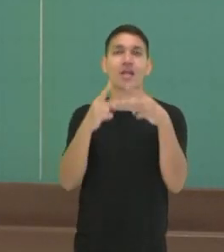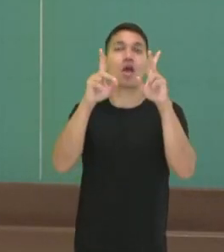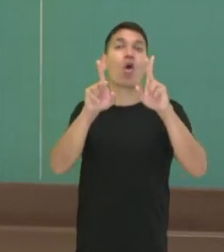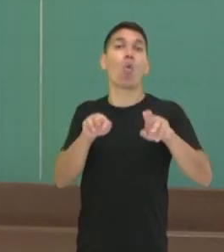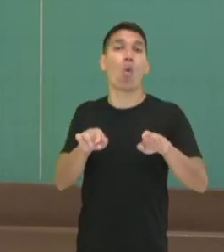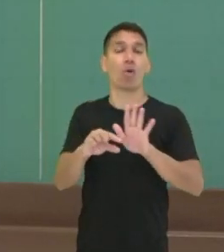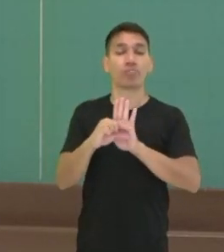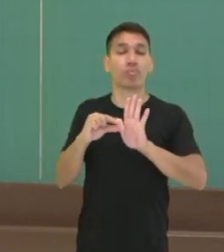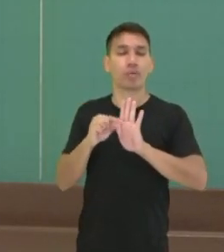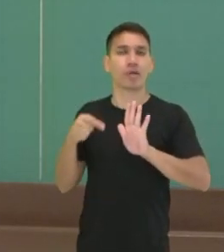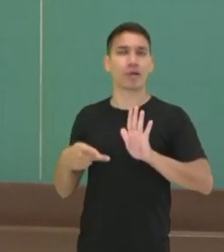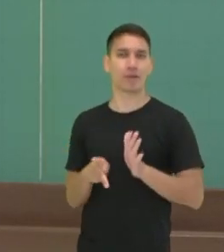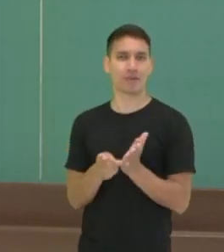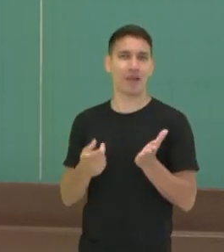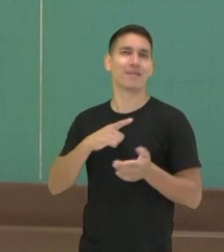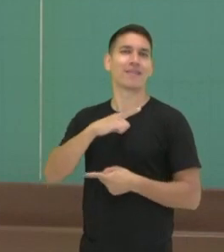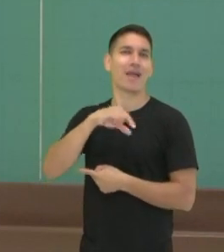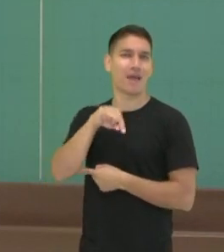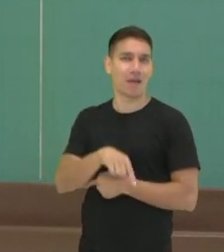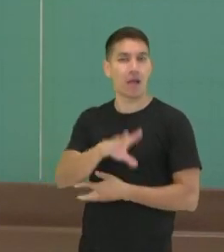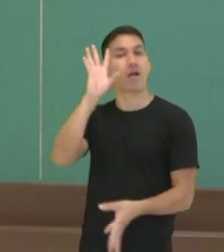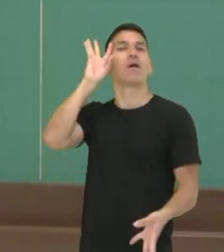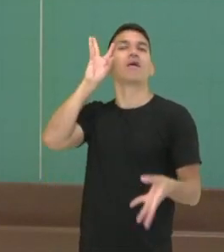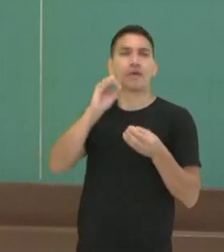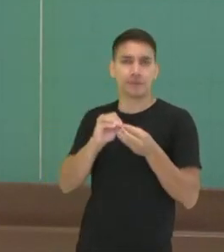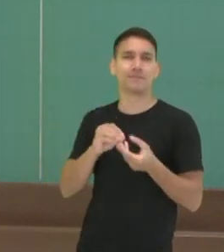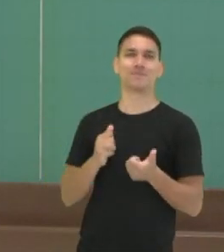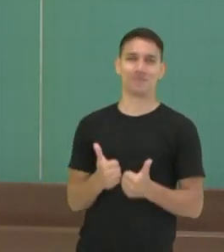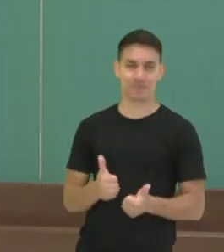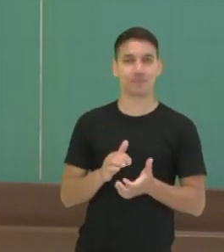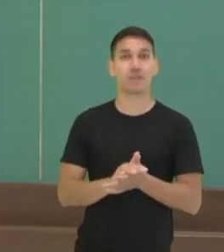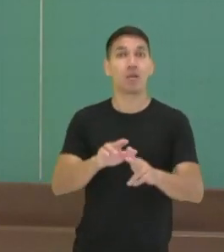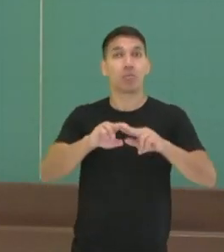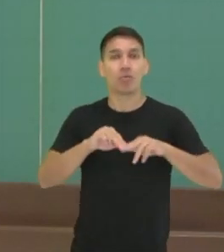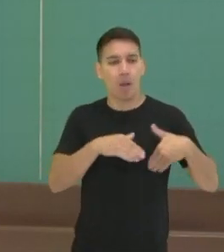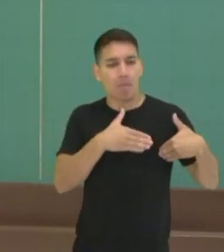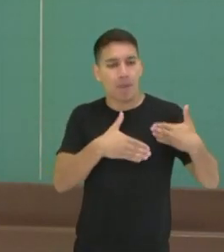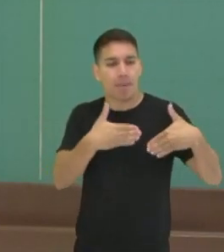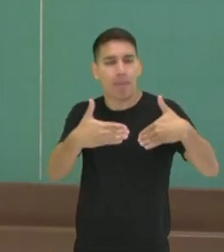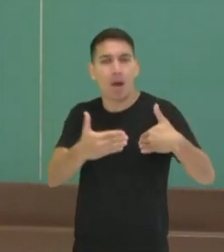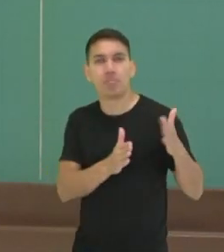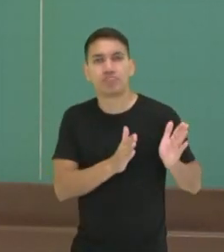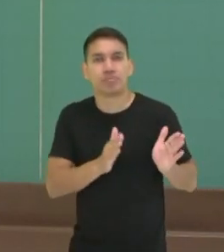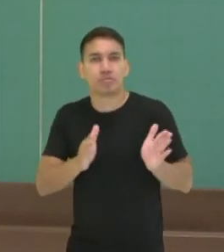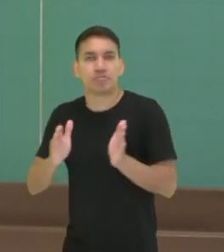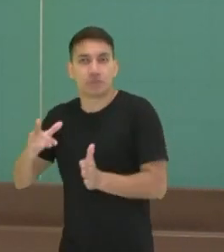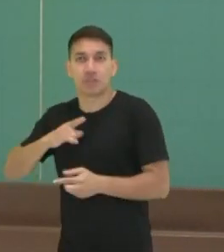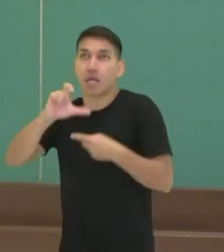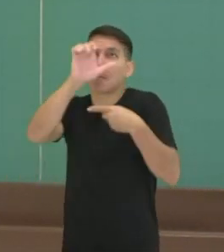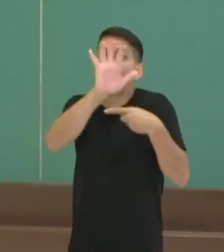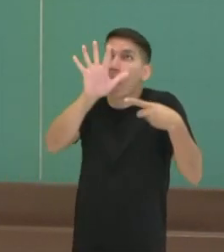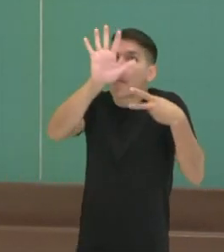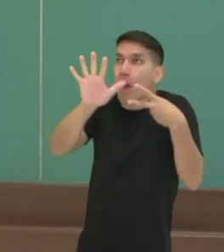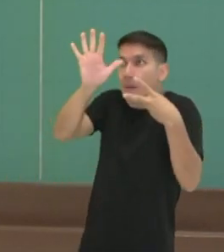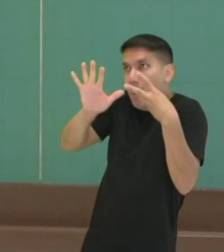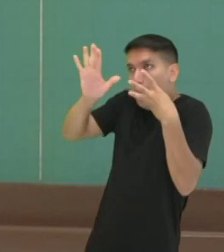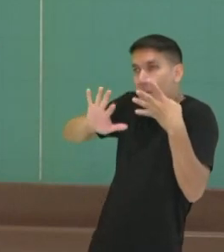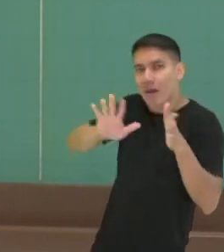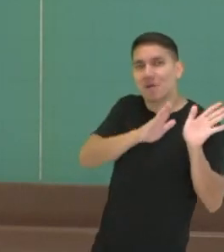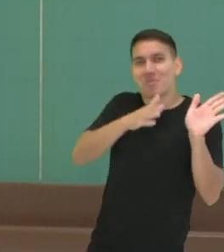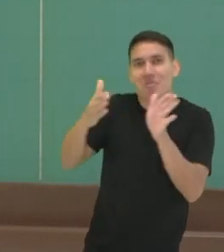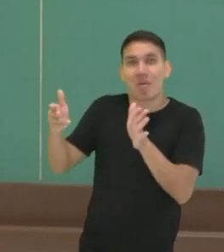passagem bíblica e existisse uma compreensão. Então nós temos um sequencial de imagens que vão contando uma